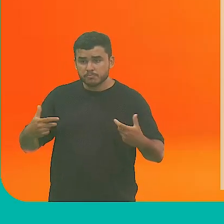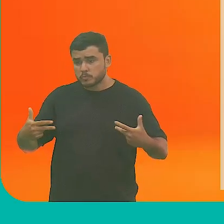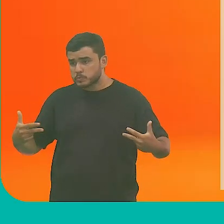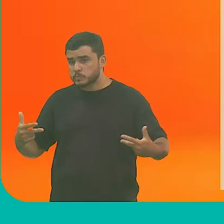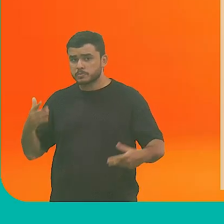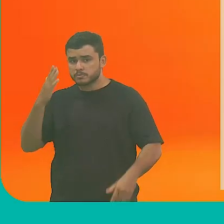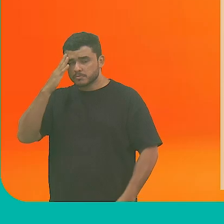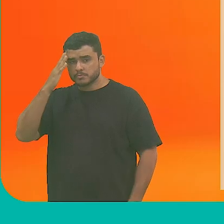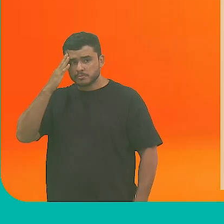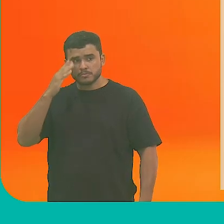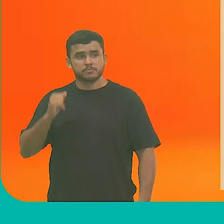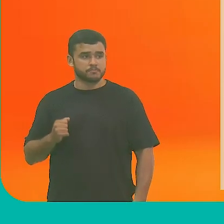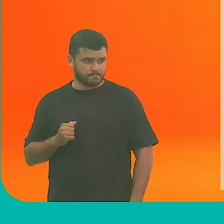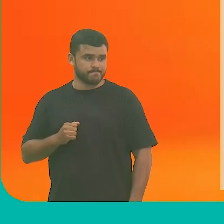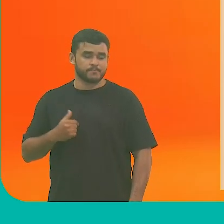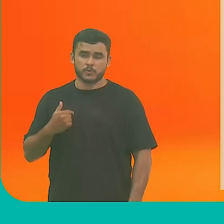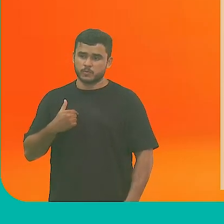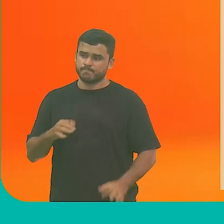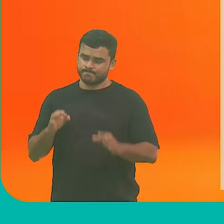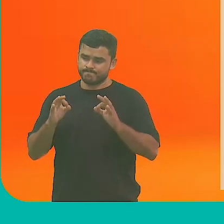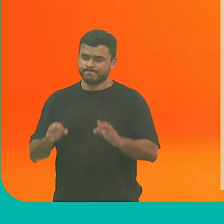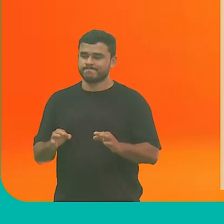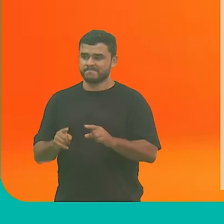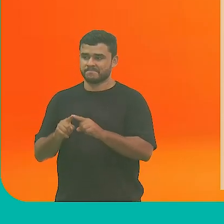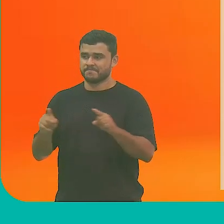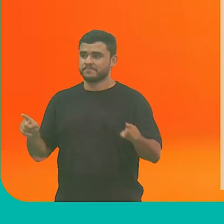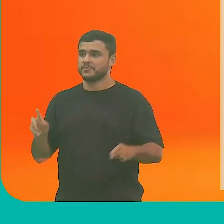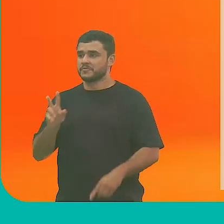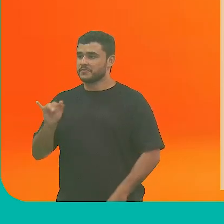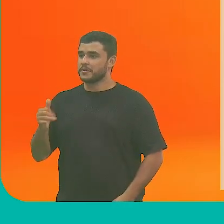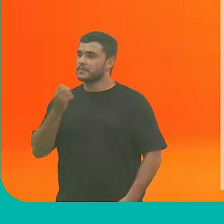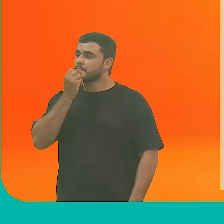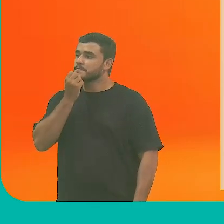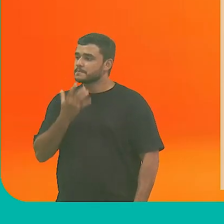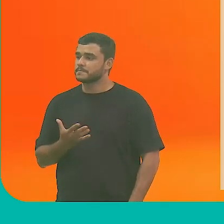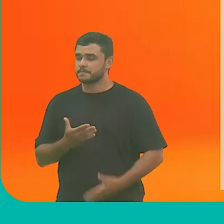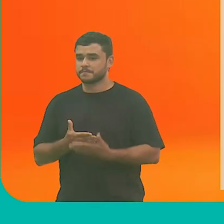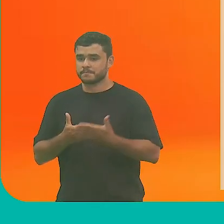precisar, porque eu tenho certeza que vocês farão uma grande prova e